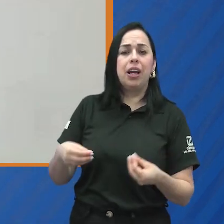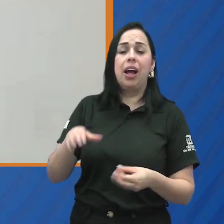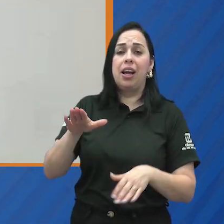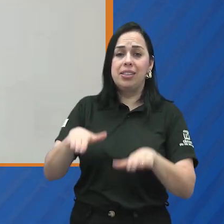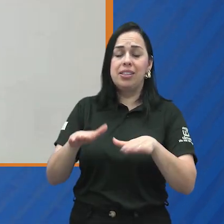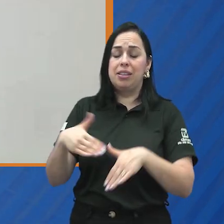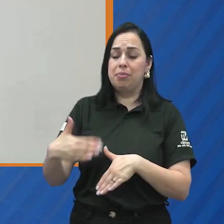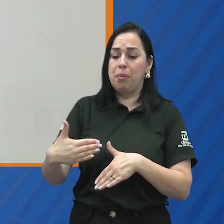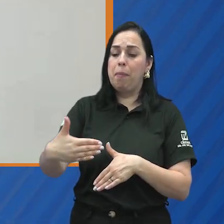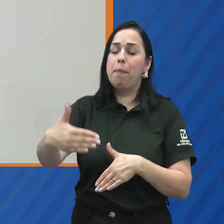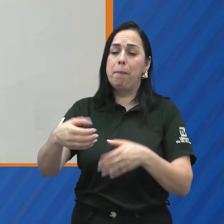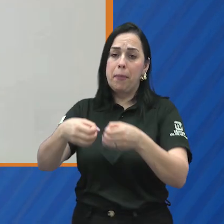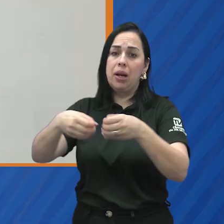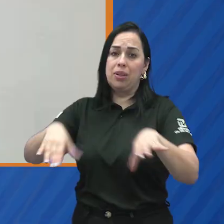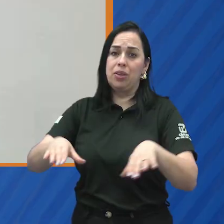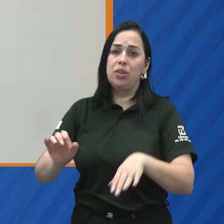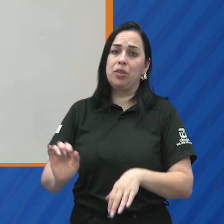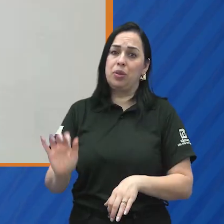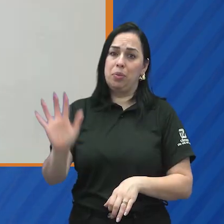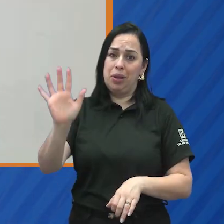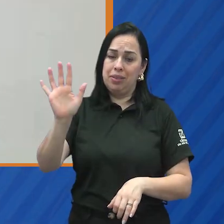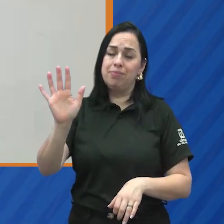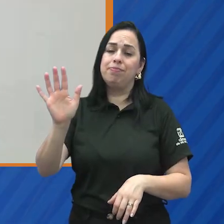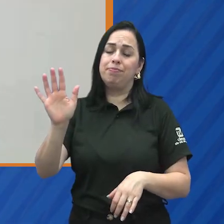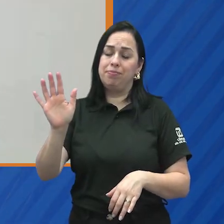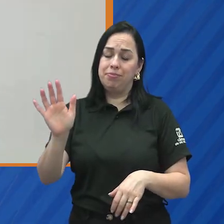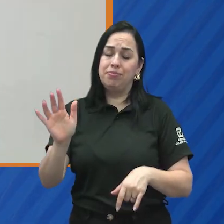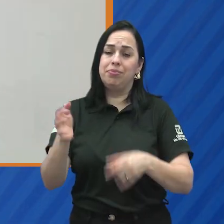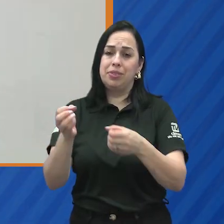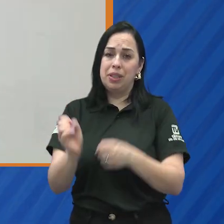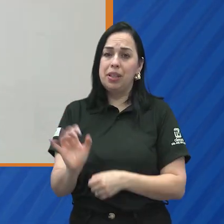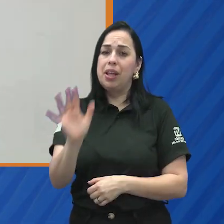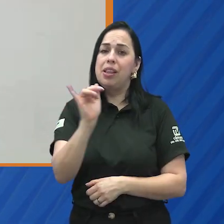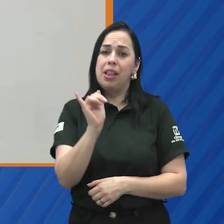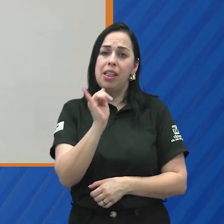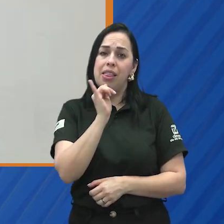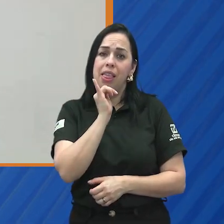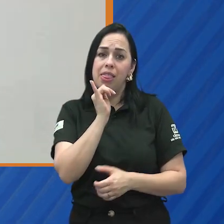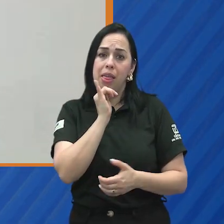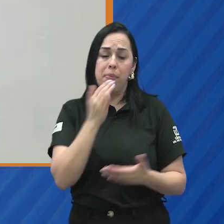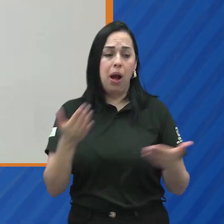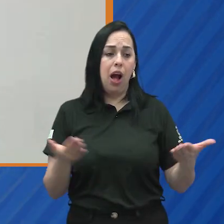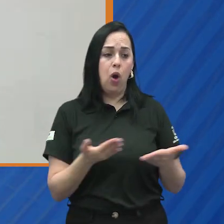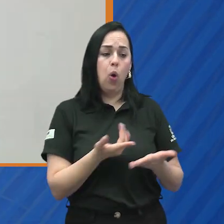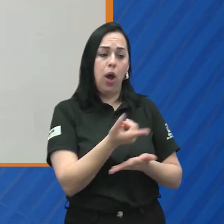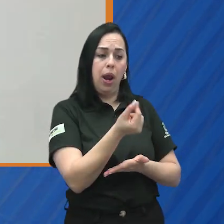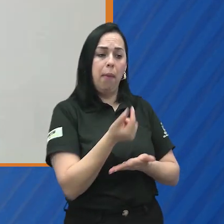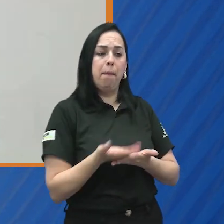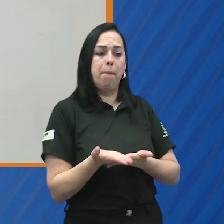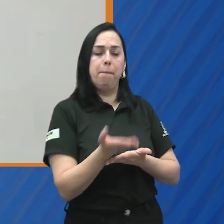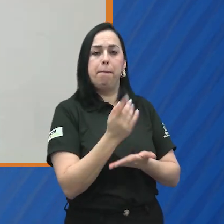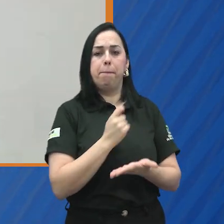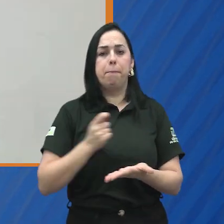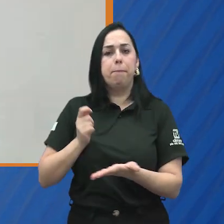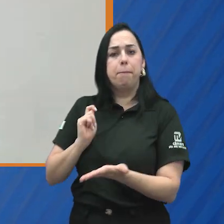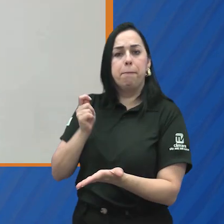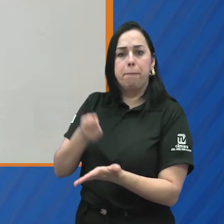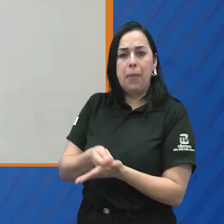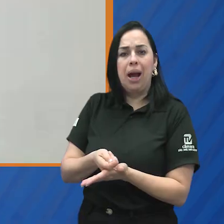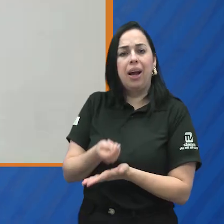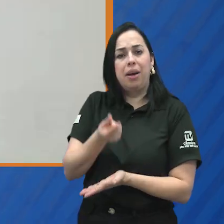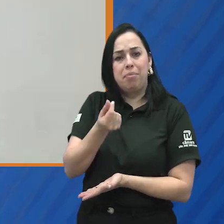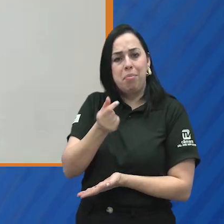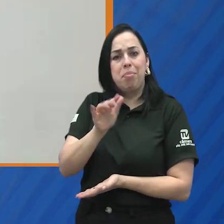muito mais caro do que o numeral, o valor, vamos chamar assim,